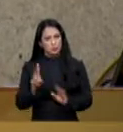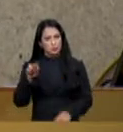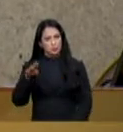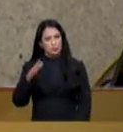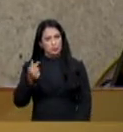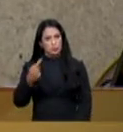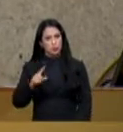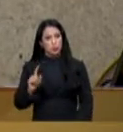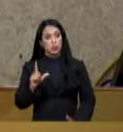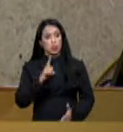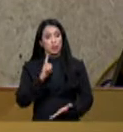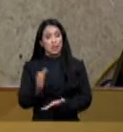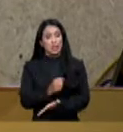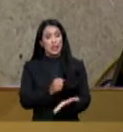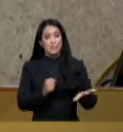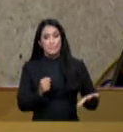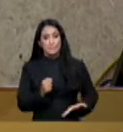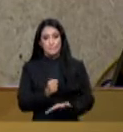para